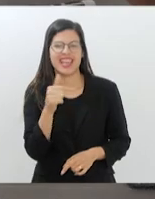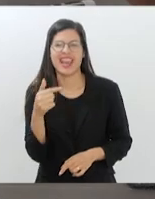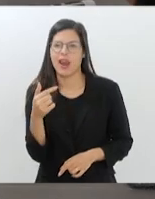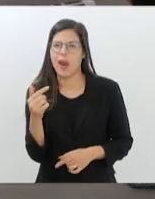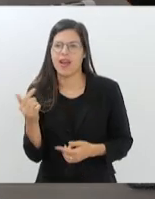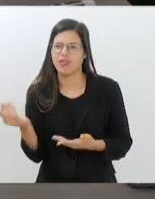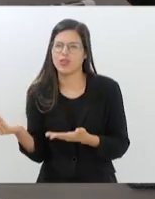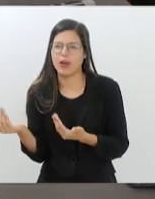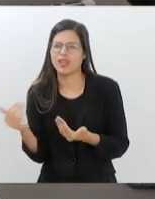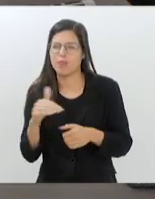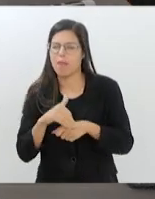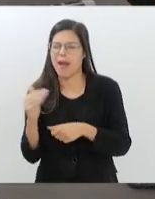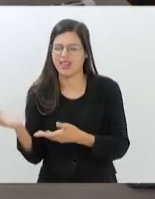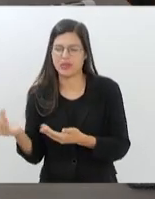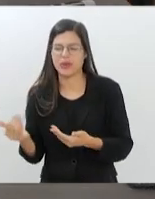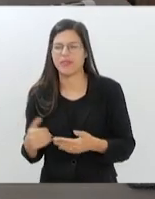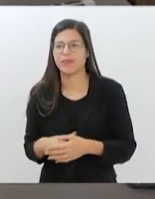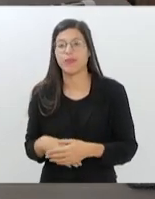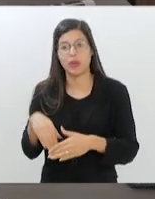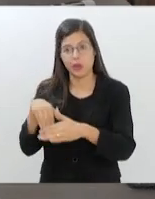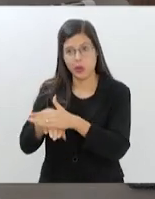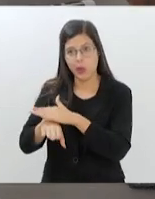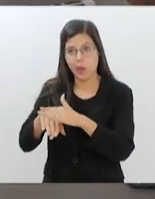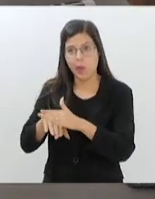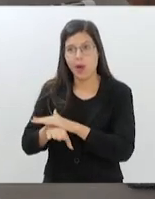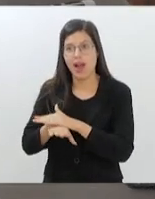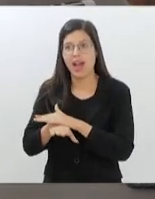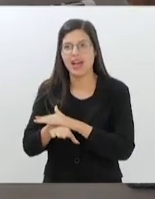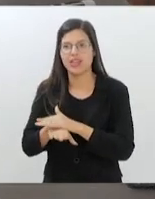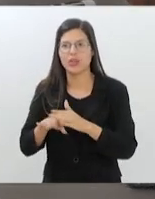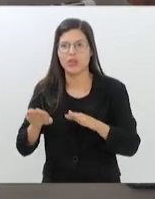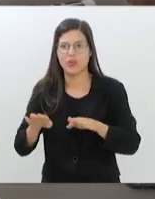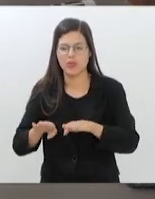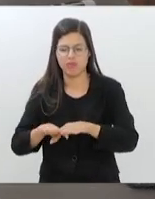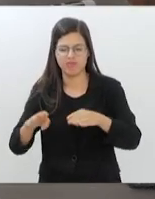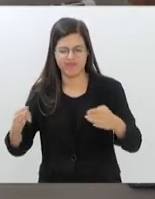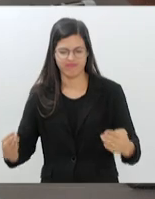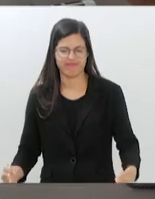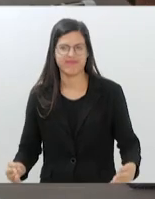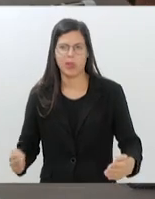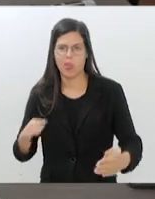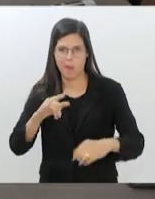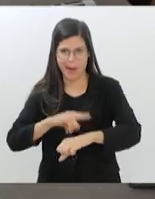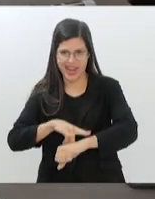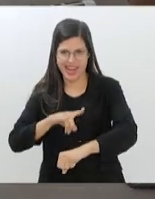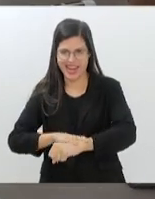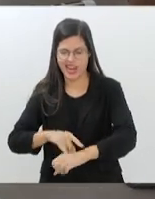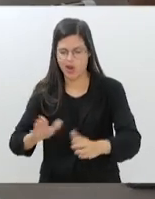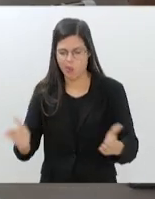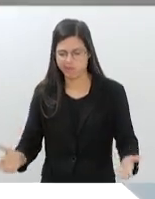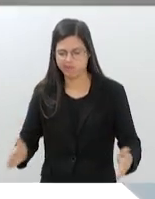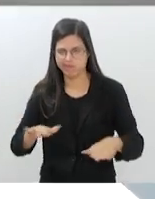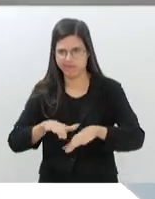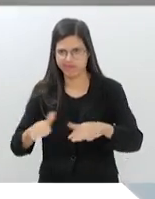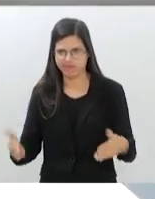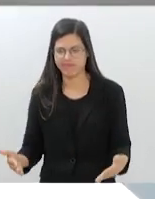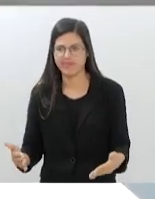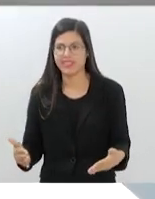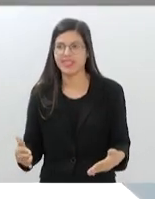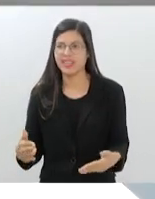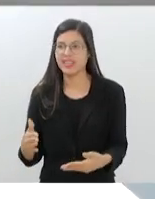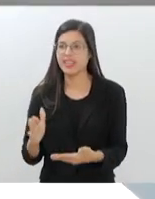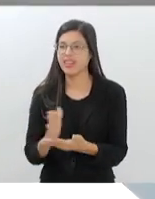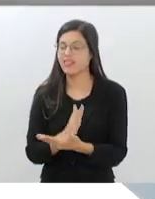debaixo da pia do banheiro o e tem momentos e às vezes remédios que não são